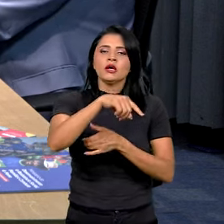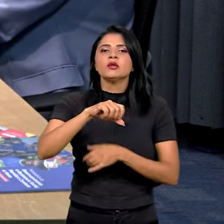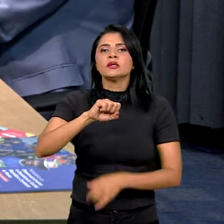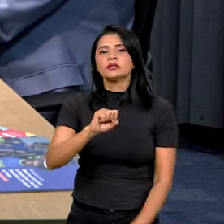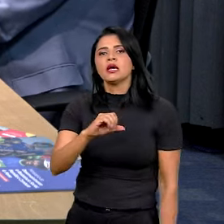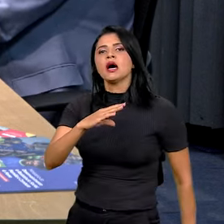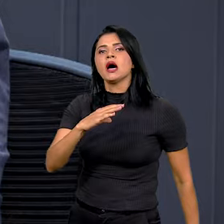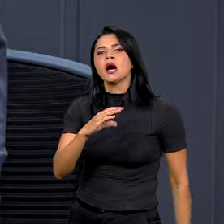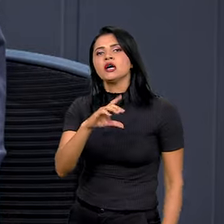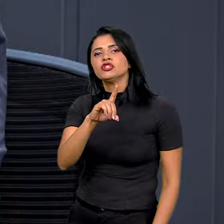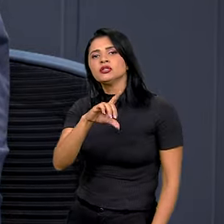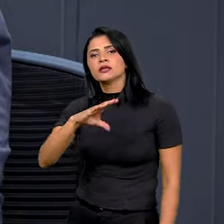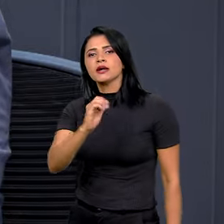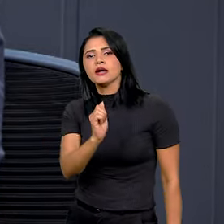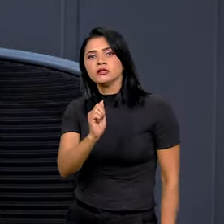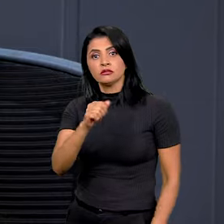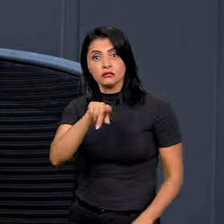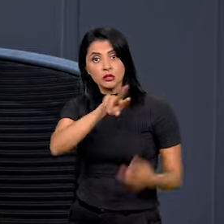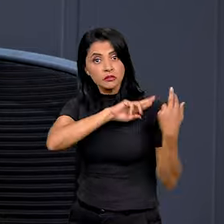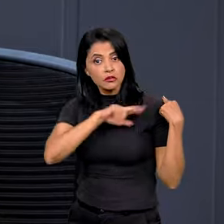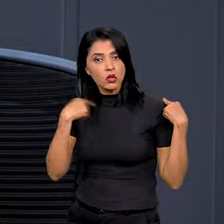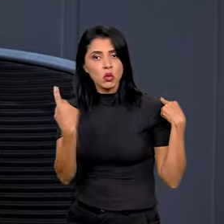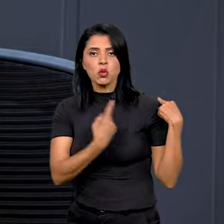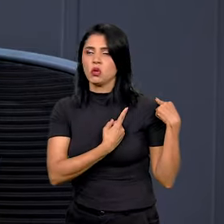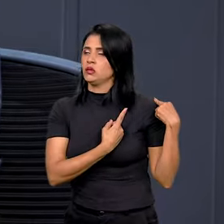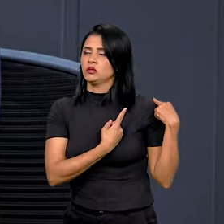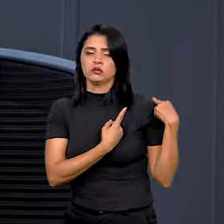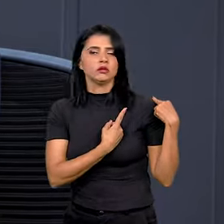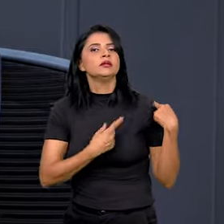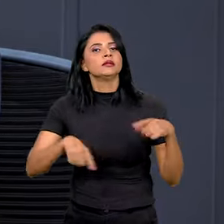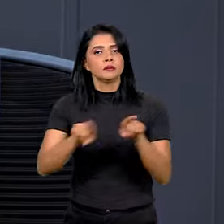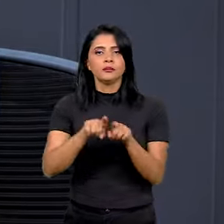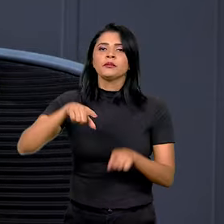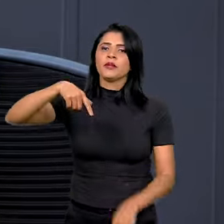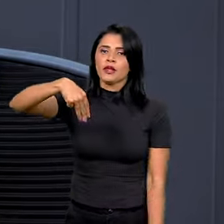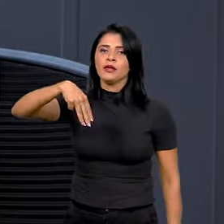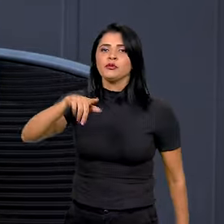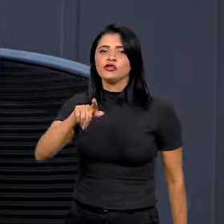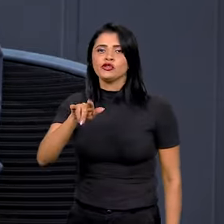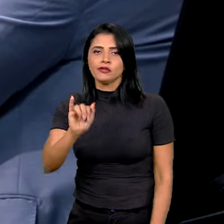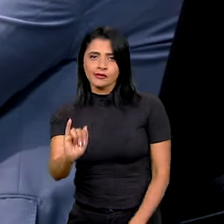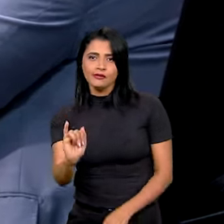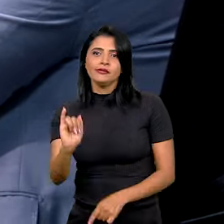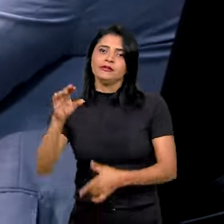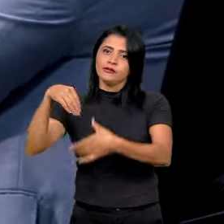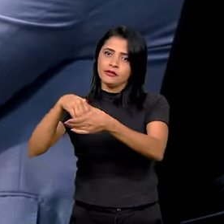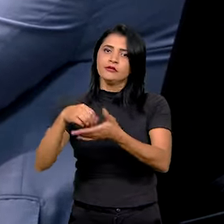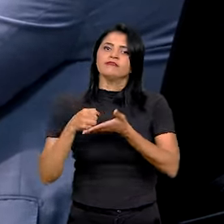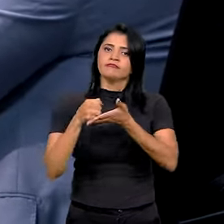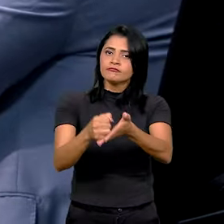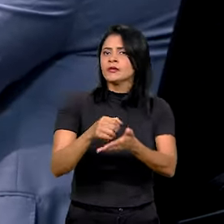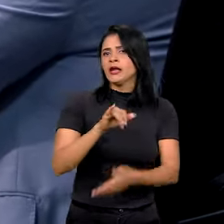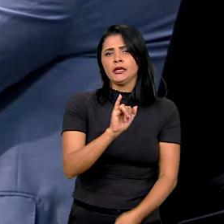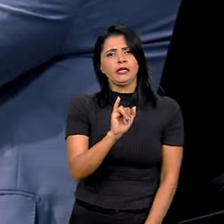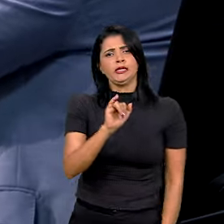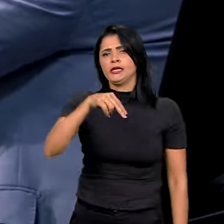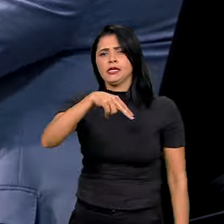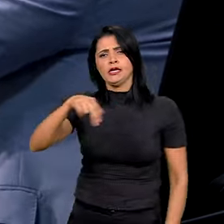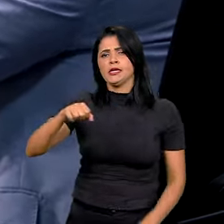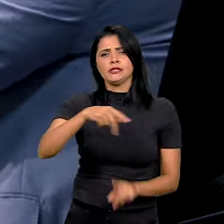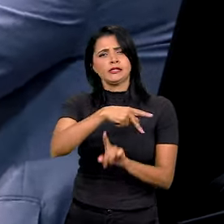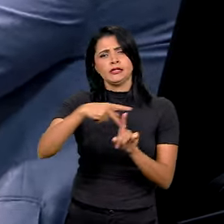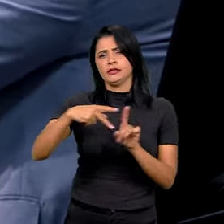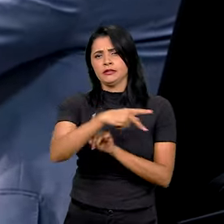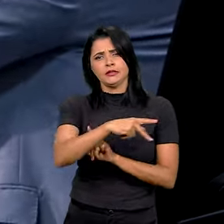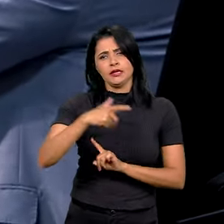CAD não é simplesmente uma tarefa Nossa mas é uma tarefa também do mgi por exemplo na própria rede e com contribuições do INSS